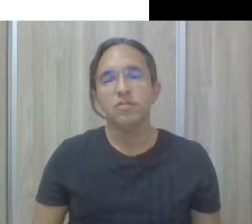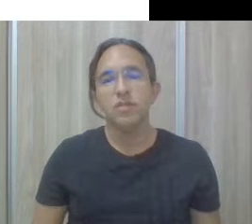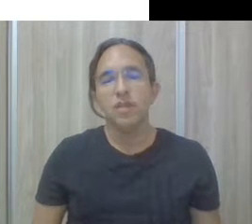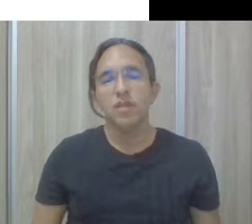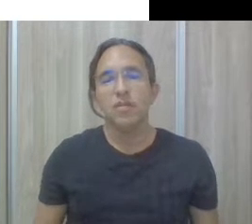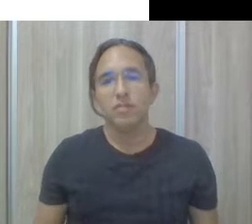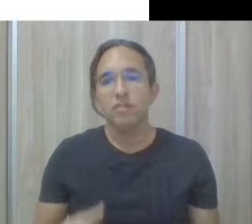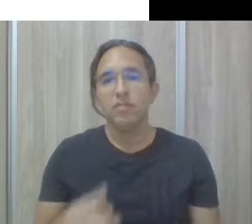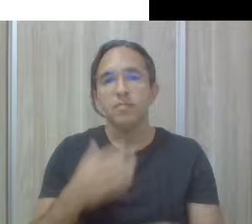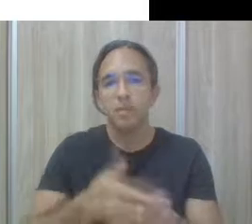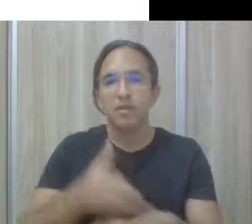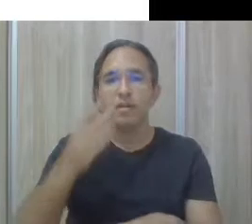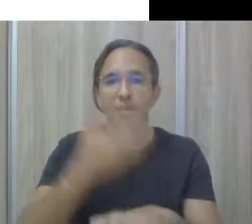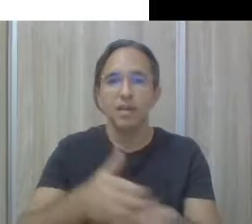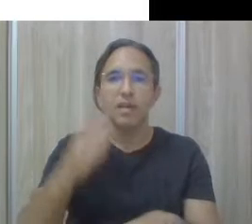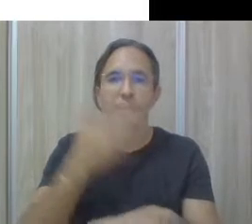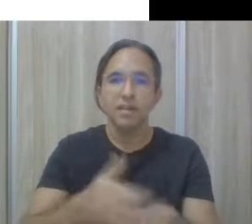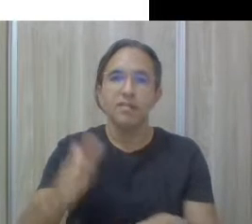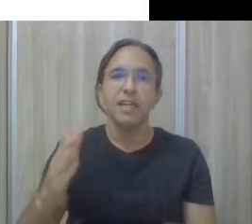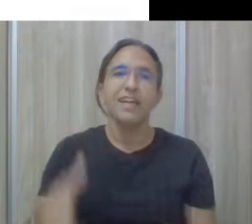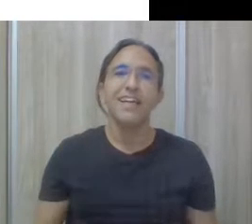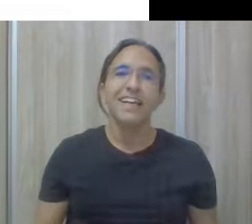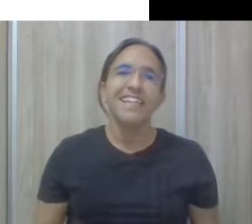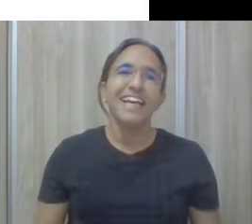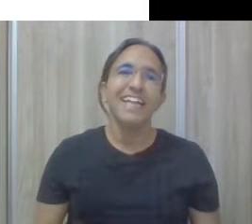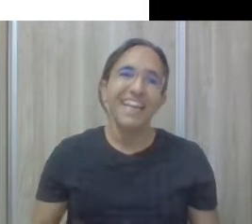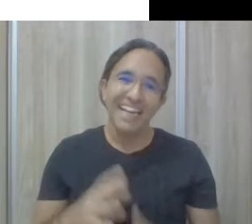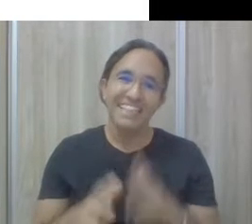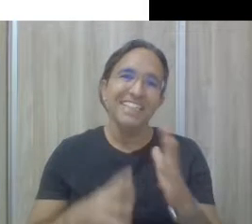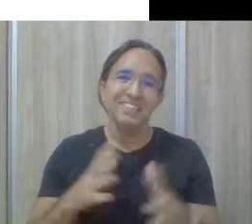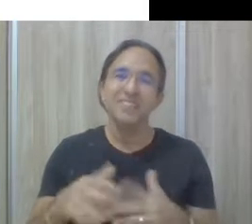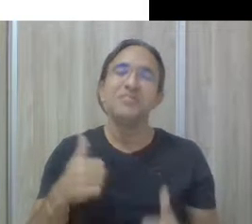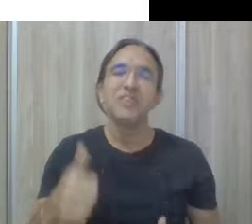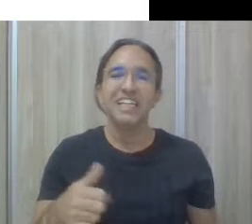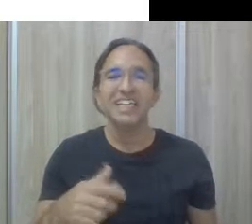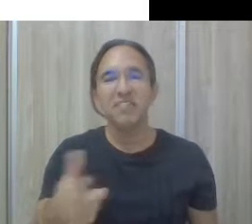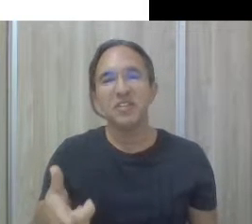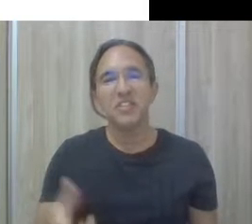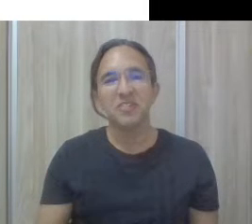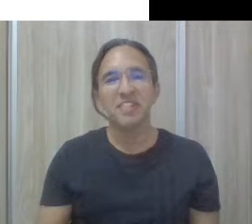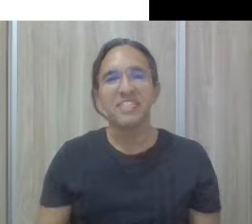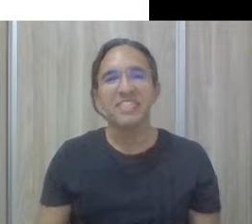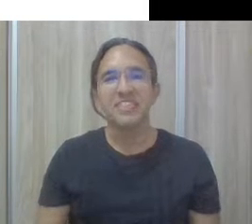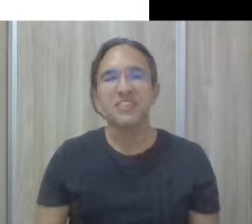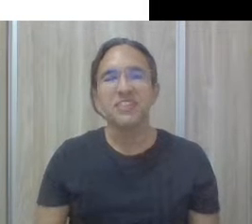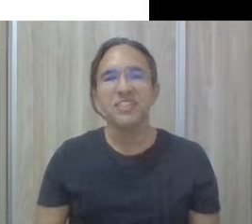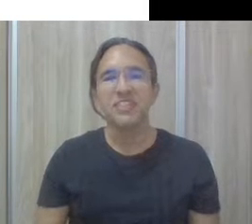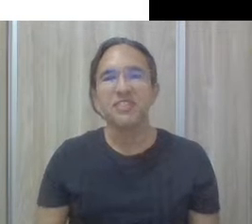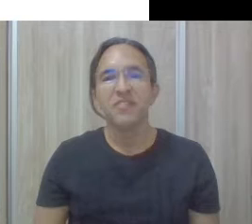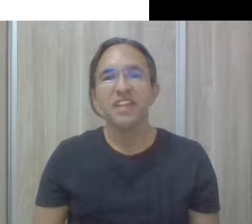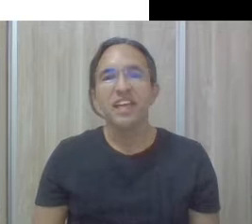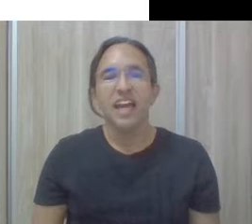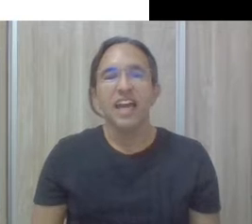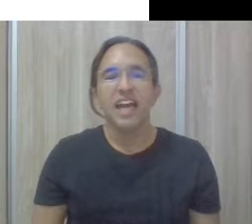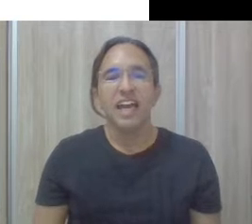assistido eu tenho é, treinado Libras um pouquinho depois que eu comecei esse